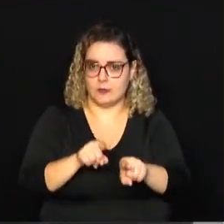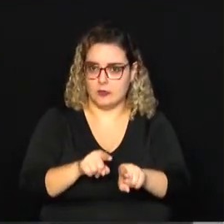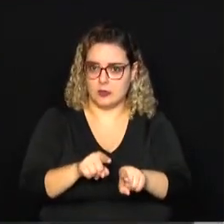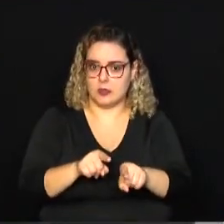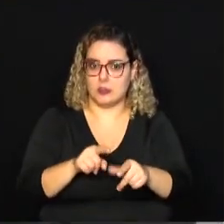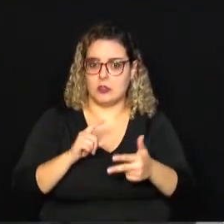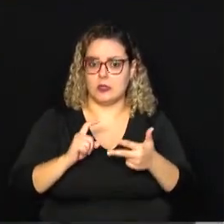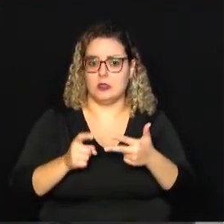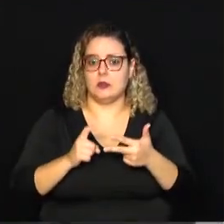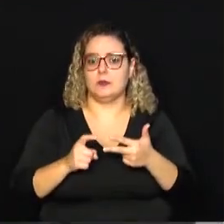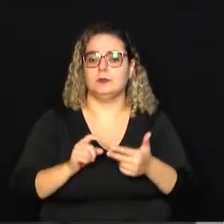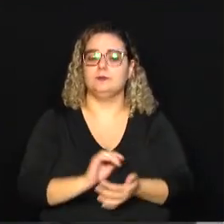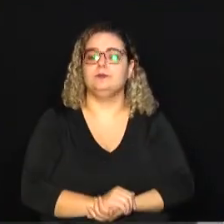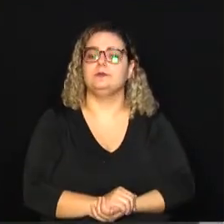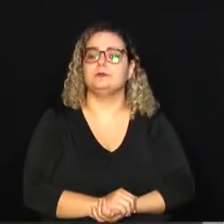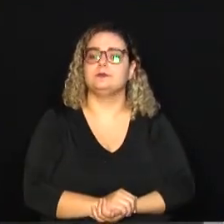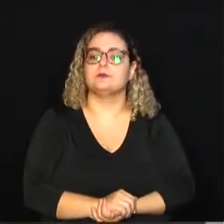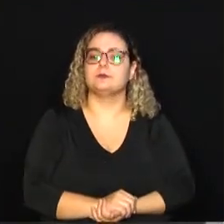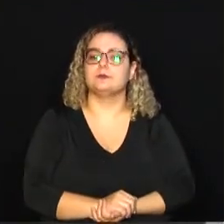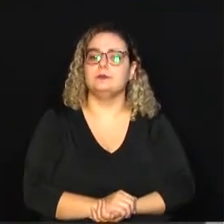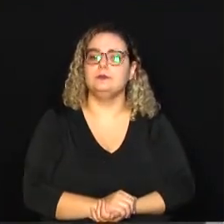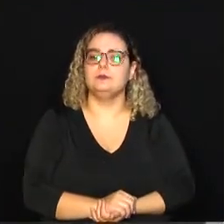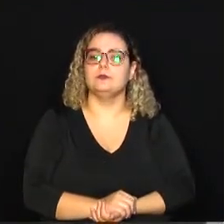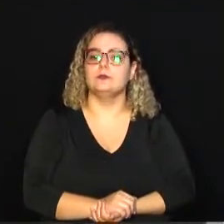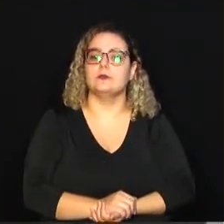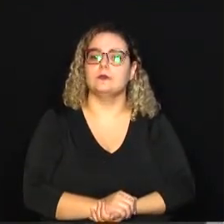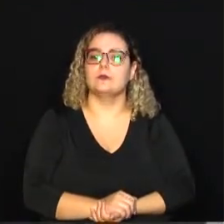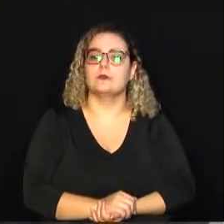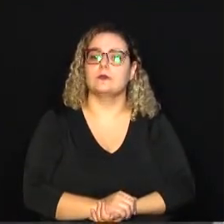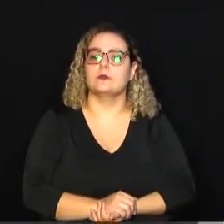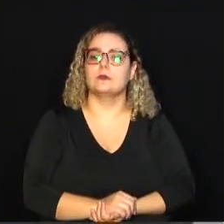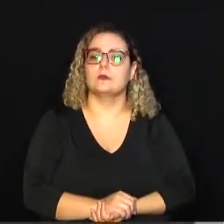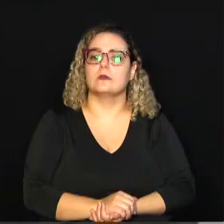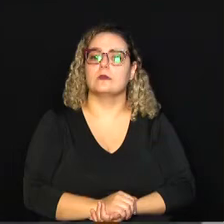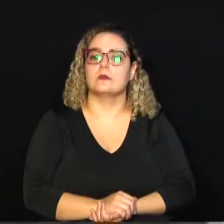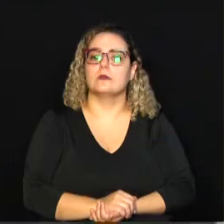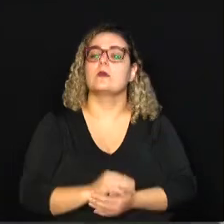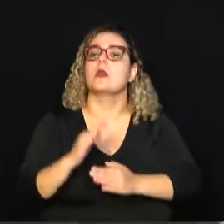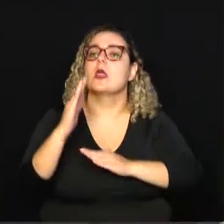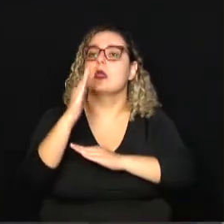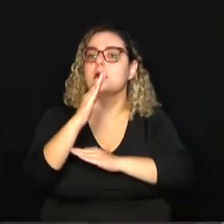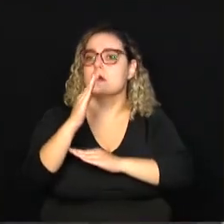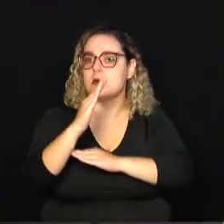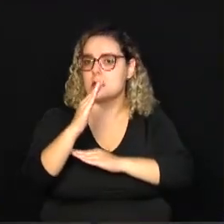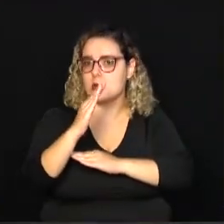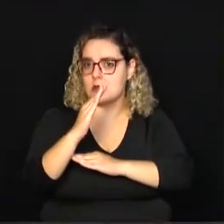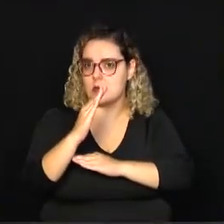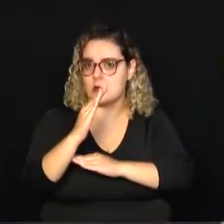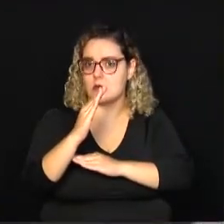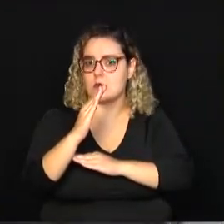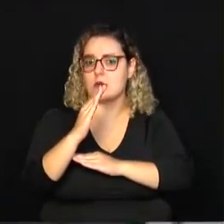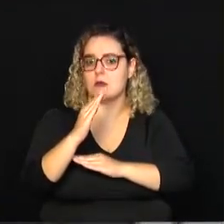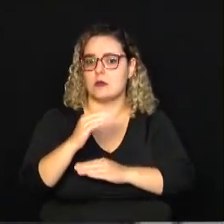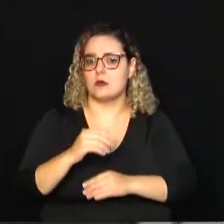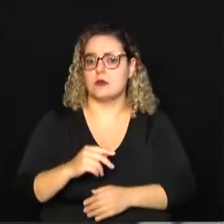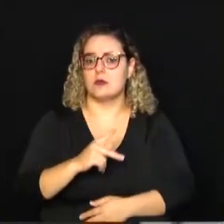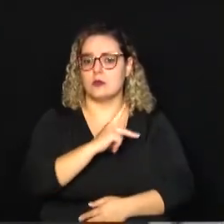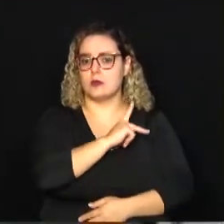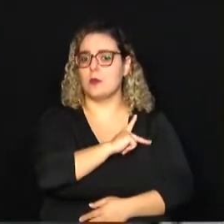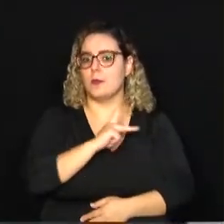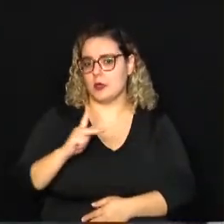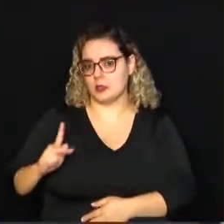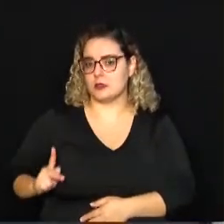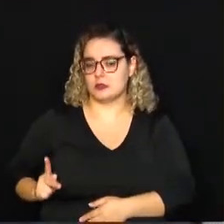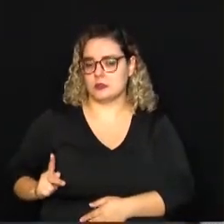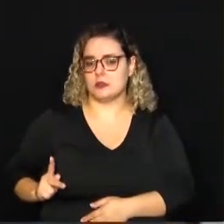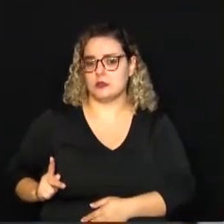nessas medidas também. E a Câmara Municipal, através do presidente,